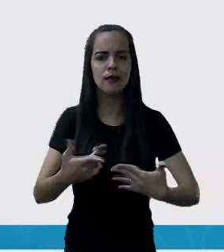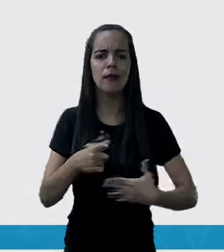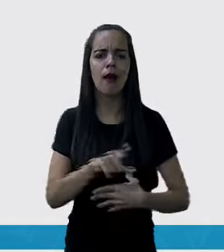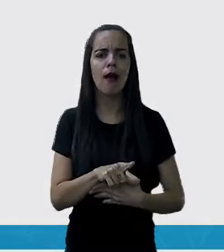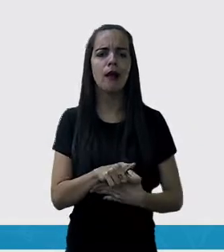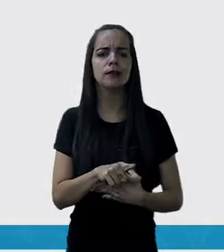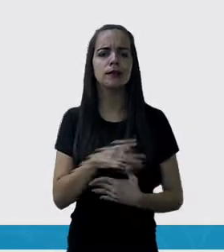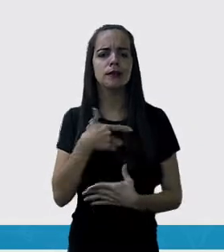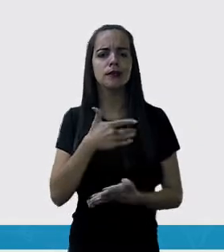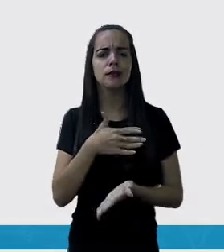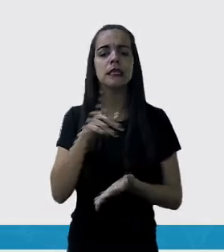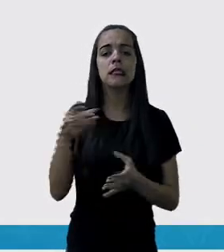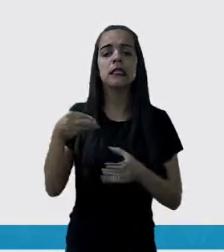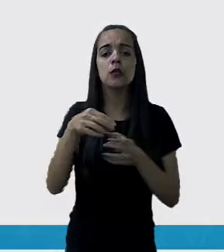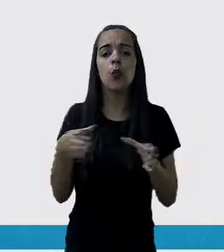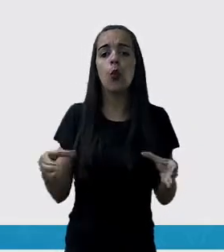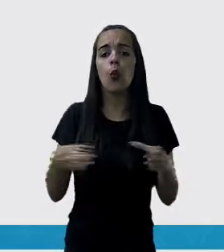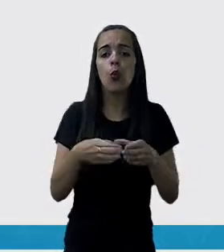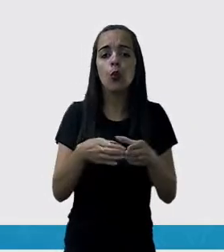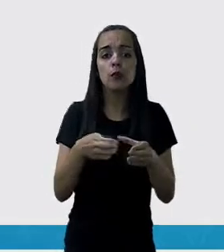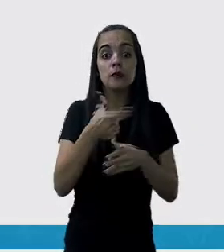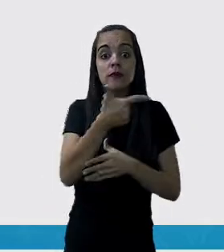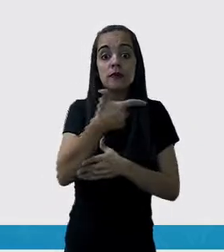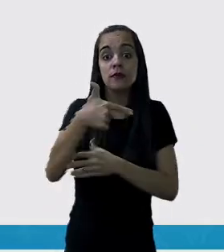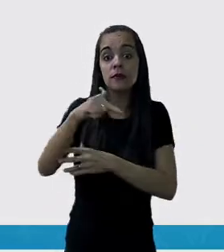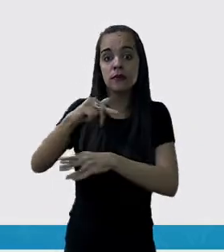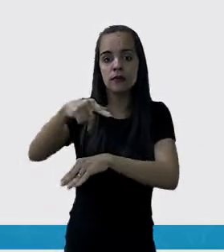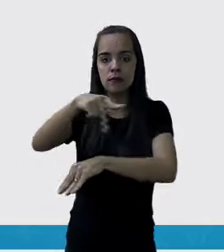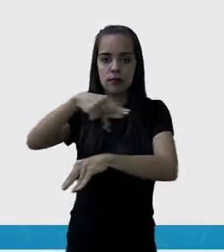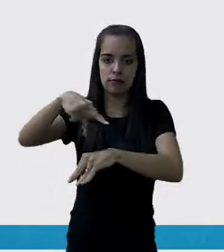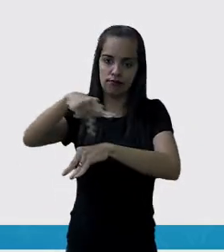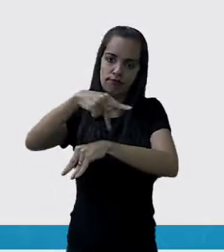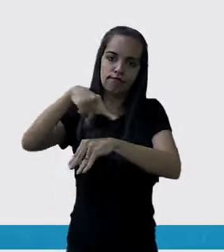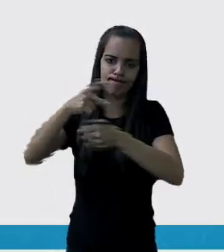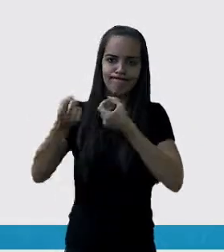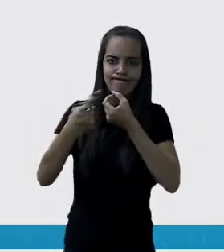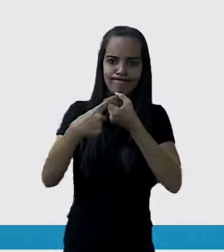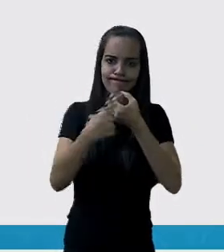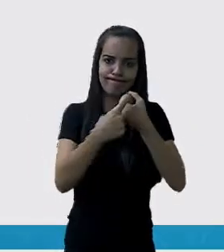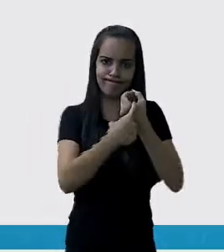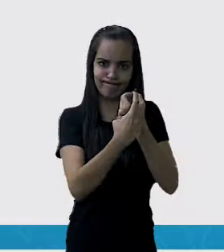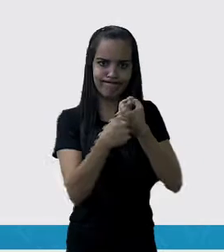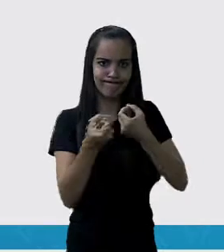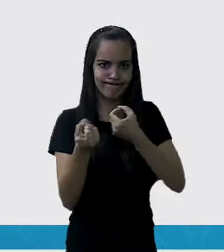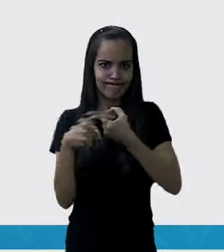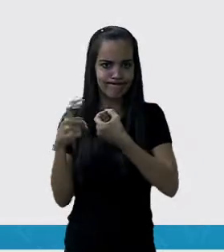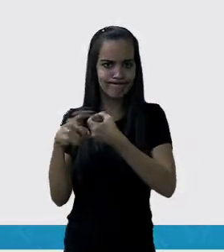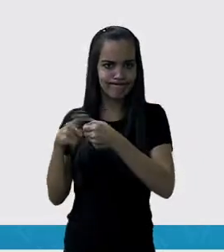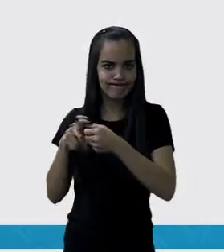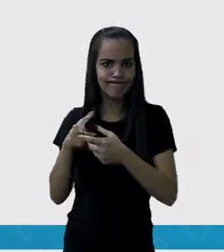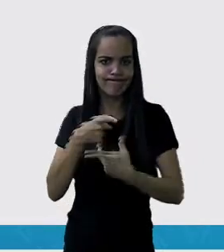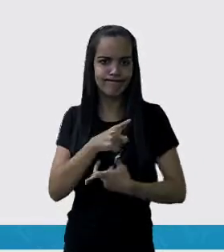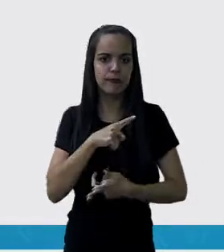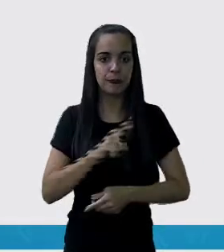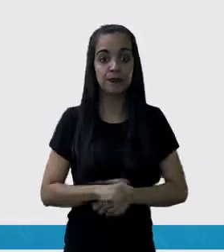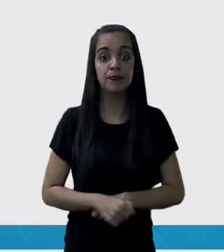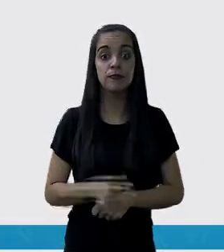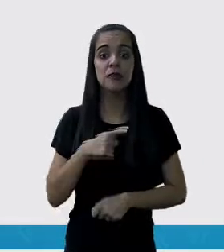países membros que integram atualmente devido à saída do Reino